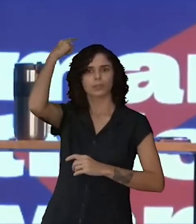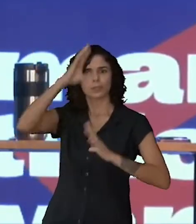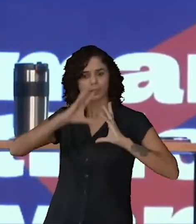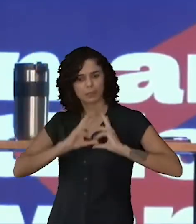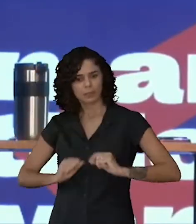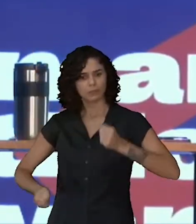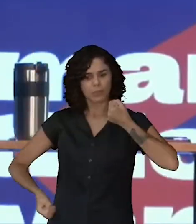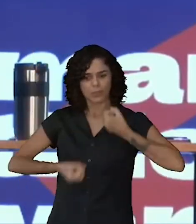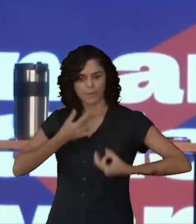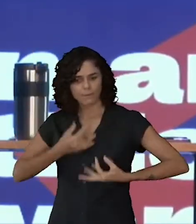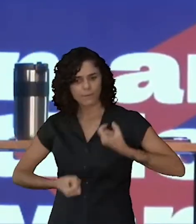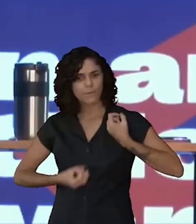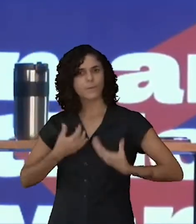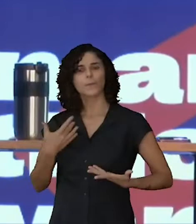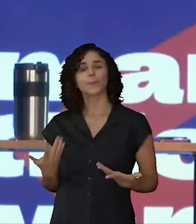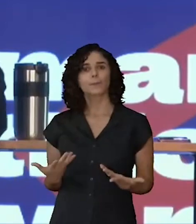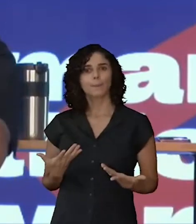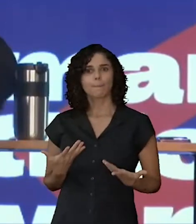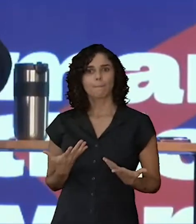através de